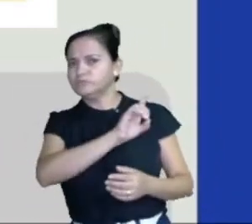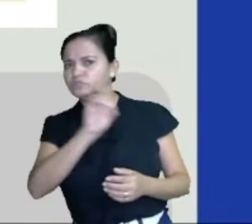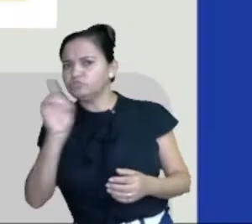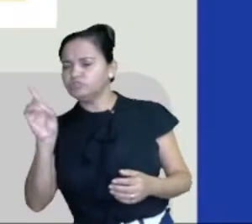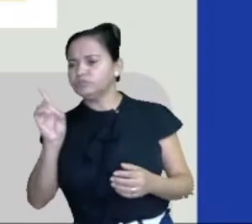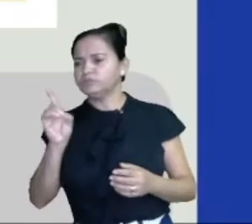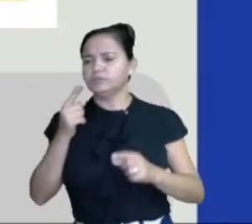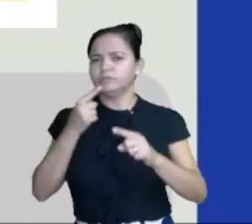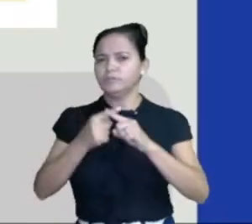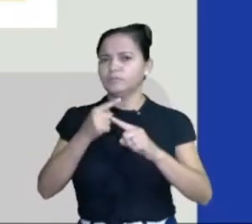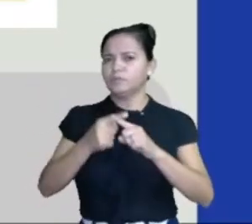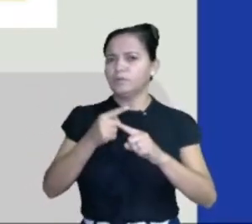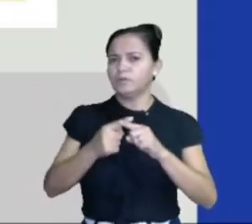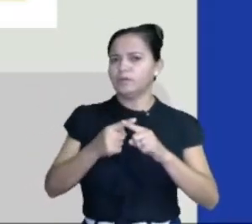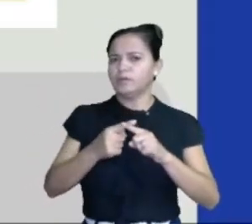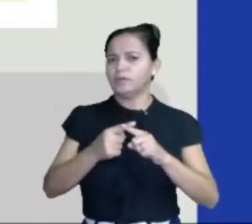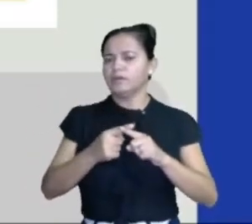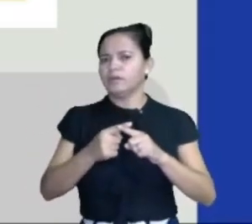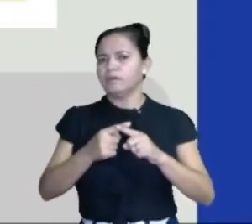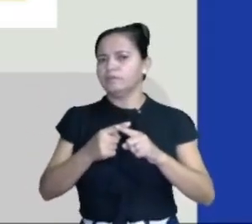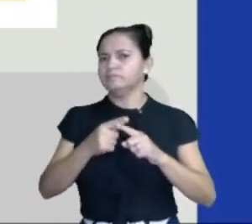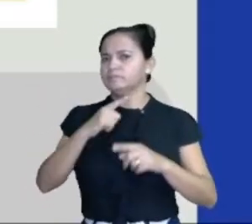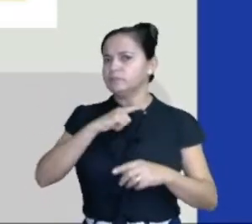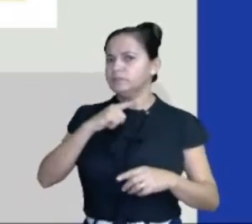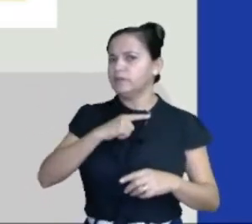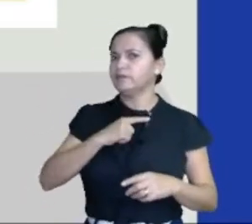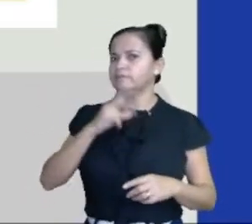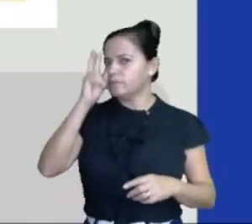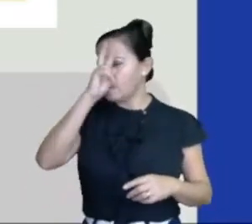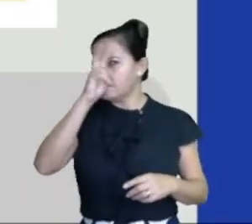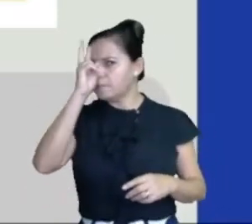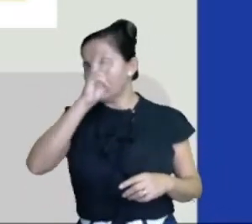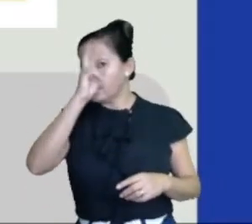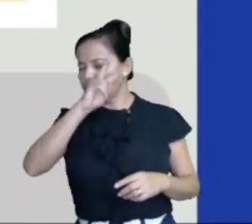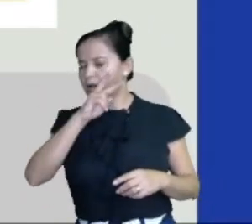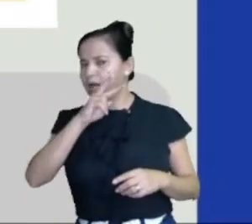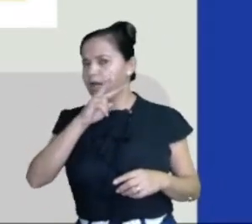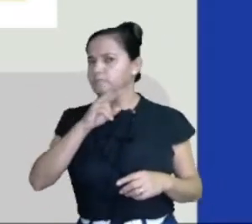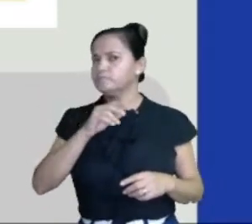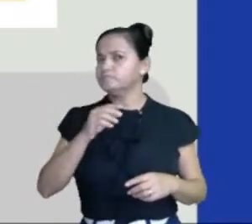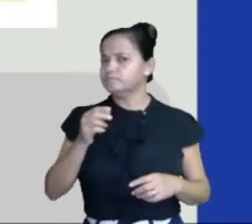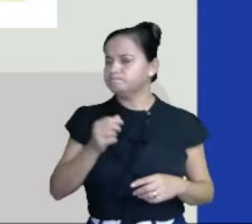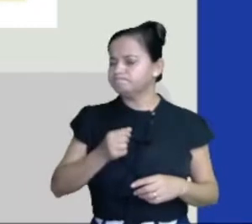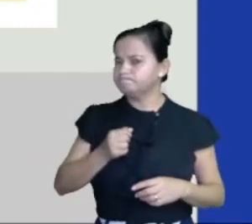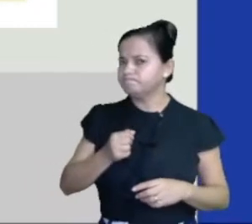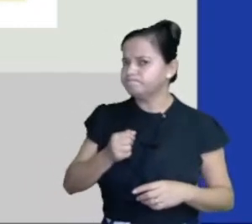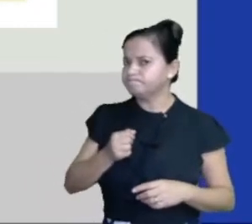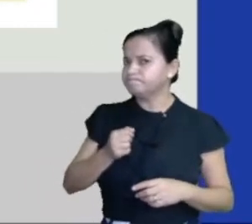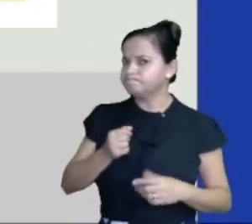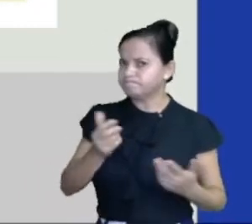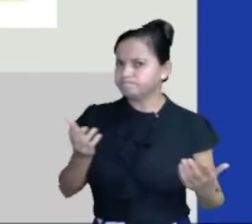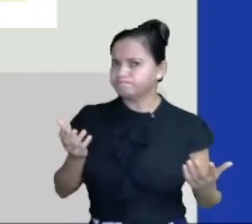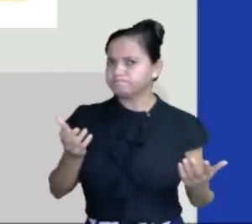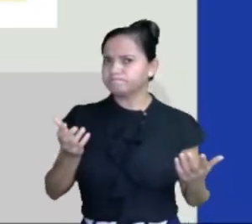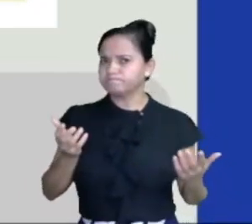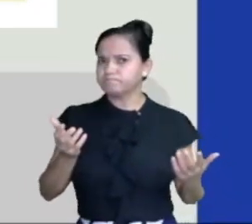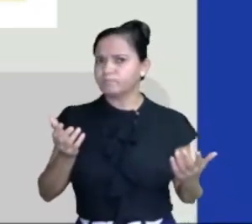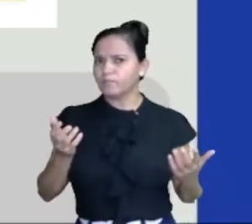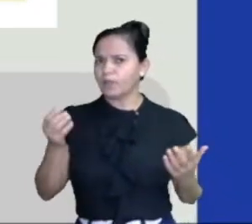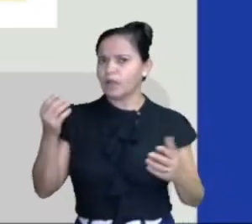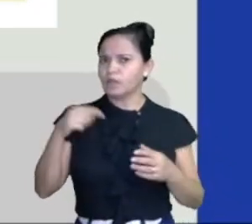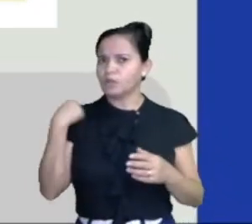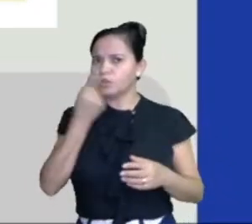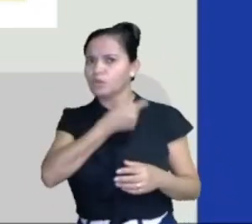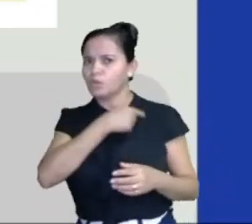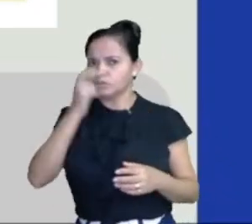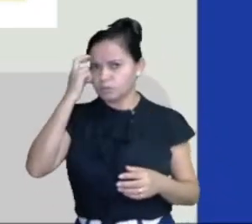porque grande parte é bom, convém ressaltar que boa parte da nossa